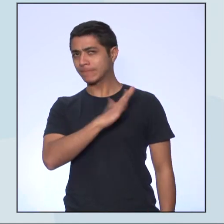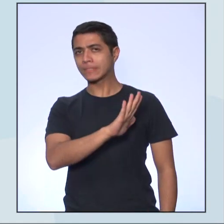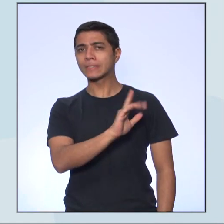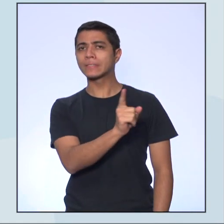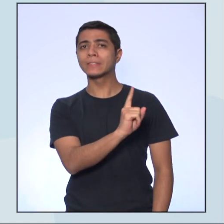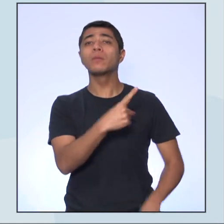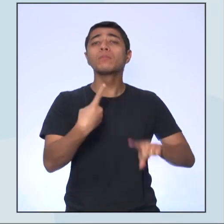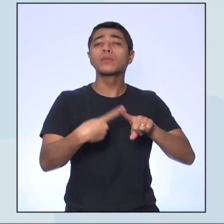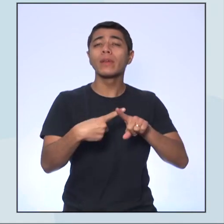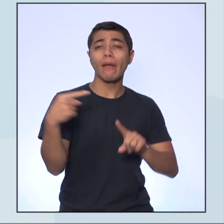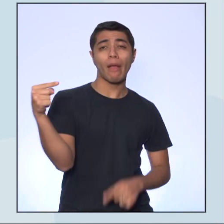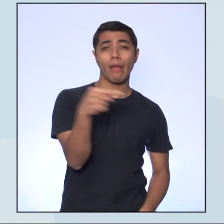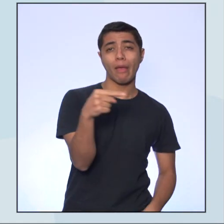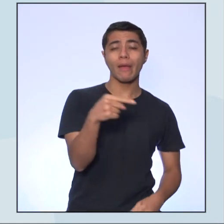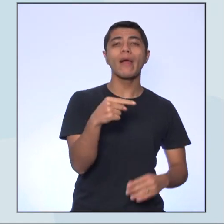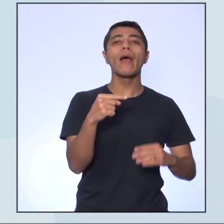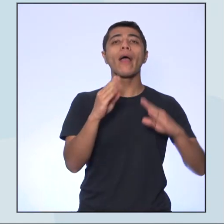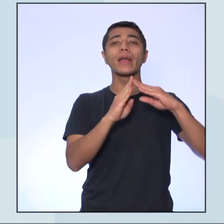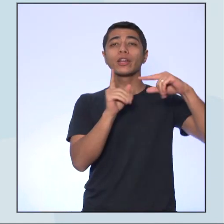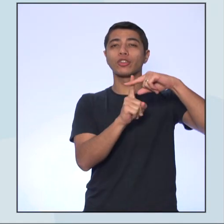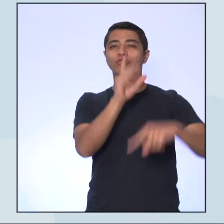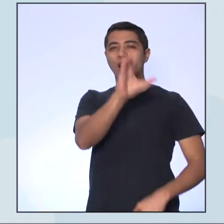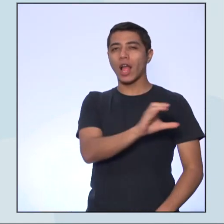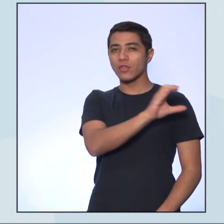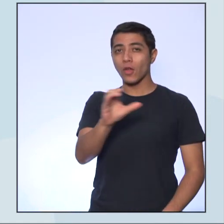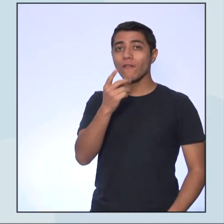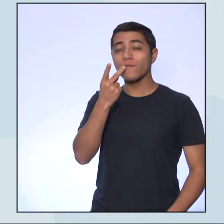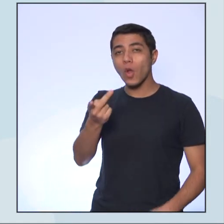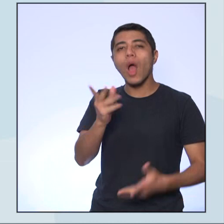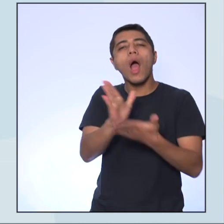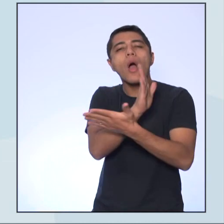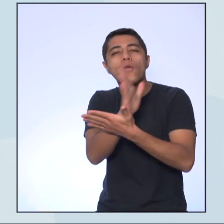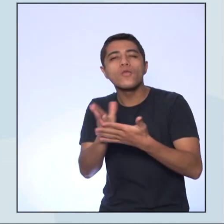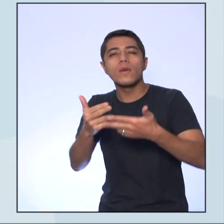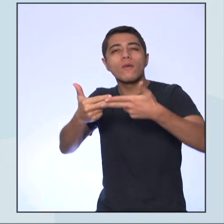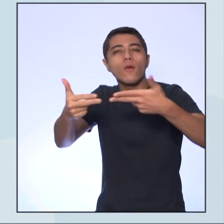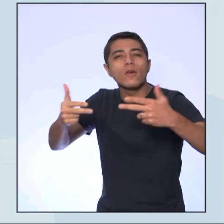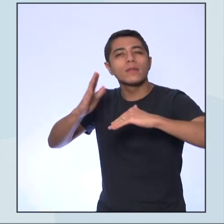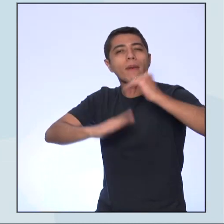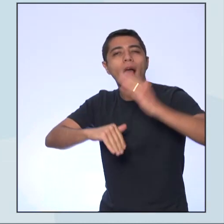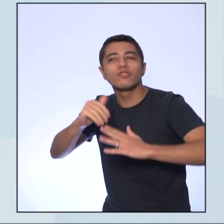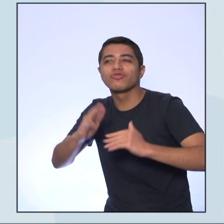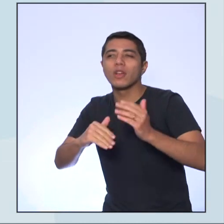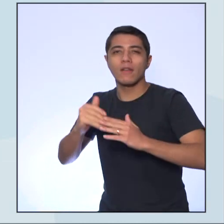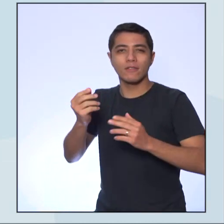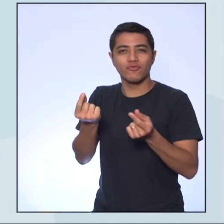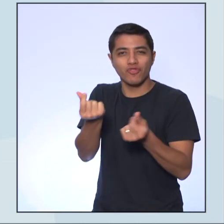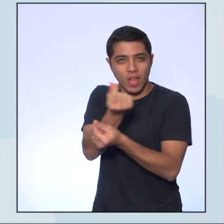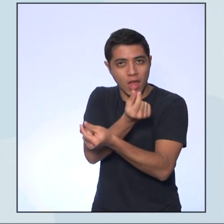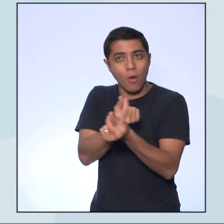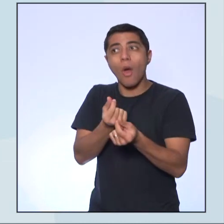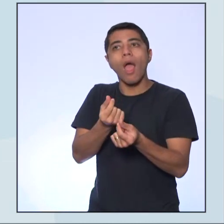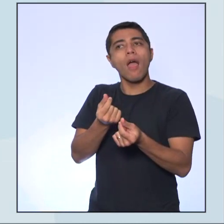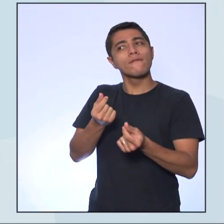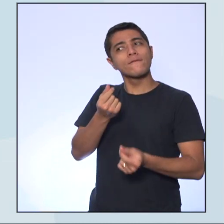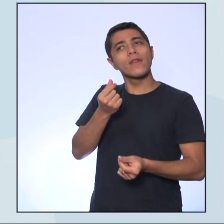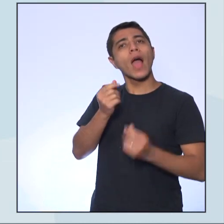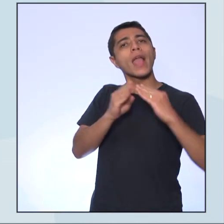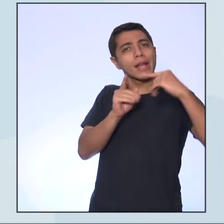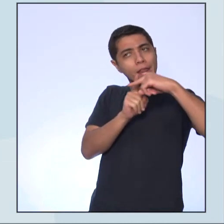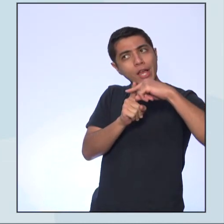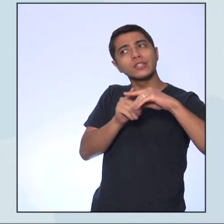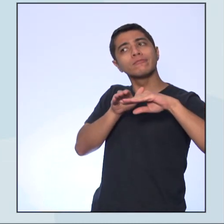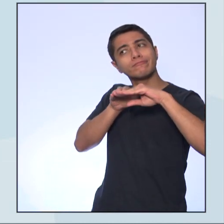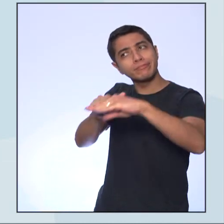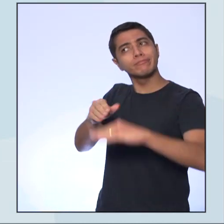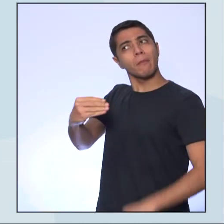apontava algumas práticas mercantis como sendo pecado, né? Então, por exemplo, a usura, que é o empréstimo de dinheiro a juros,